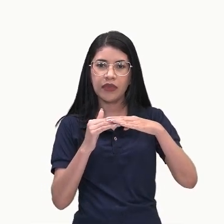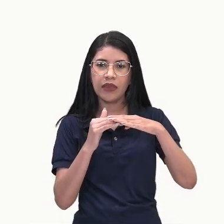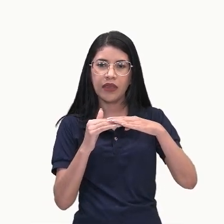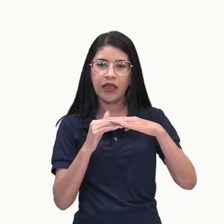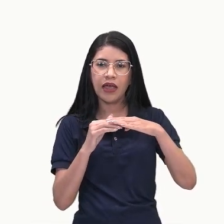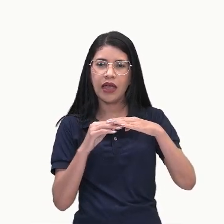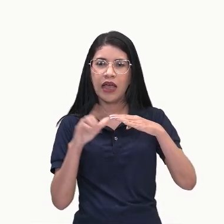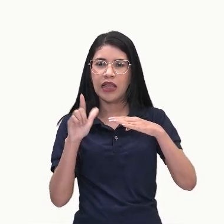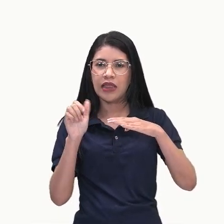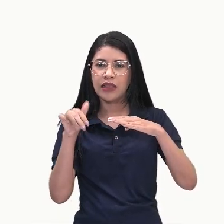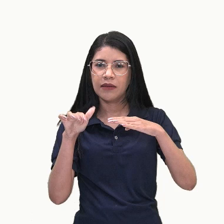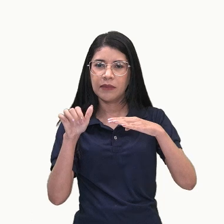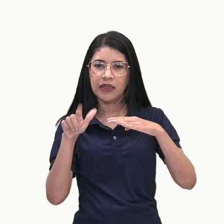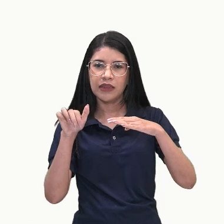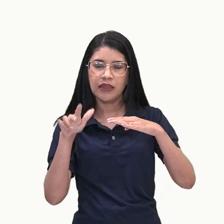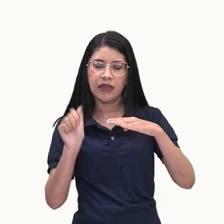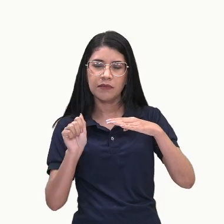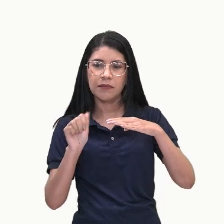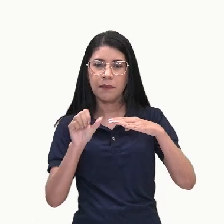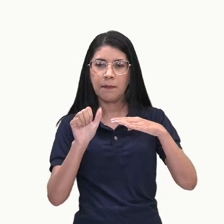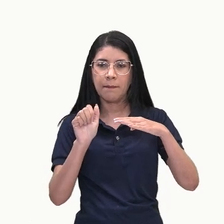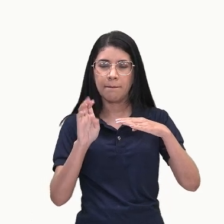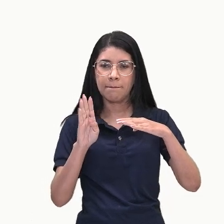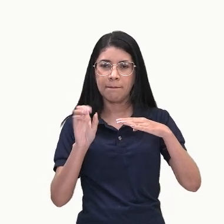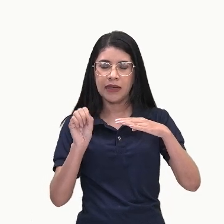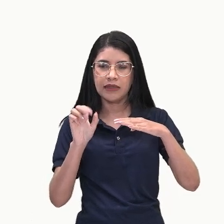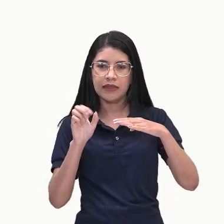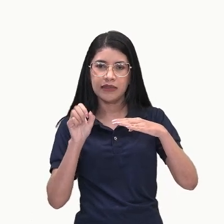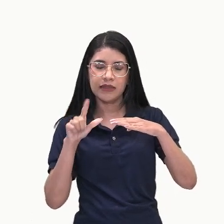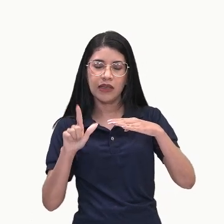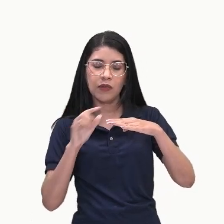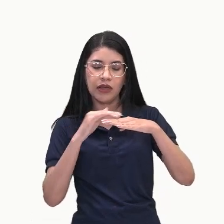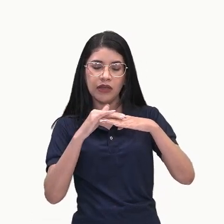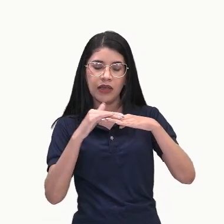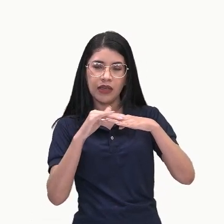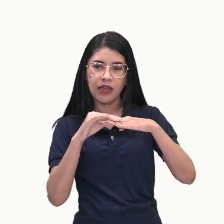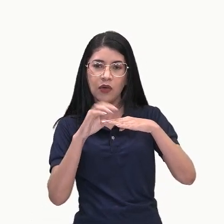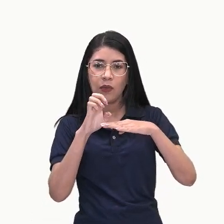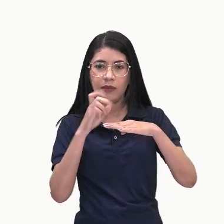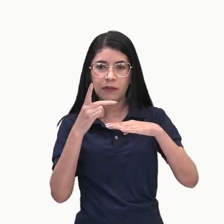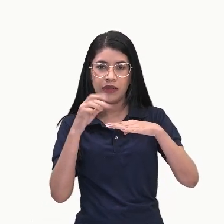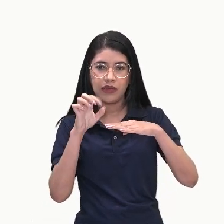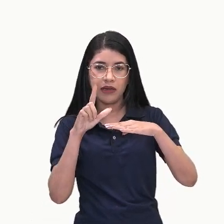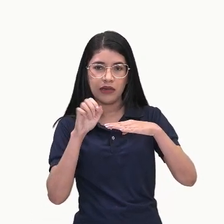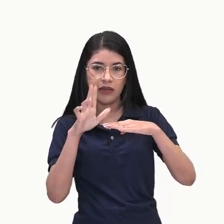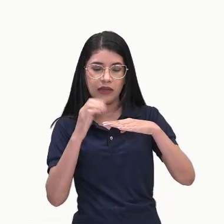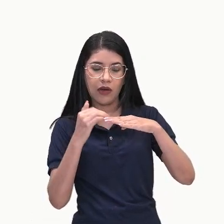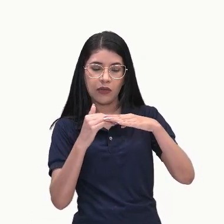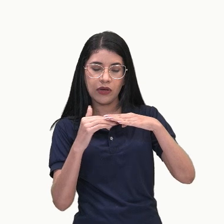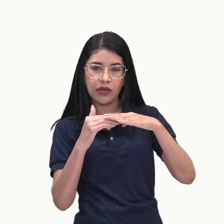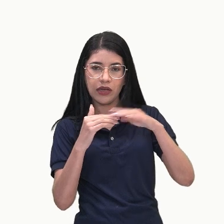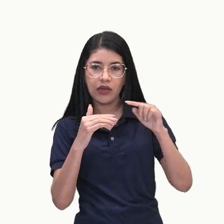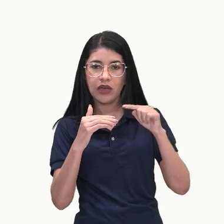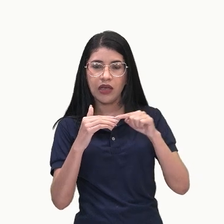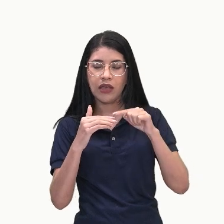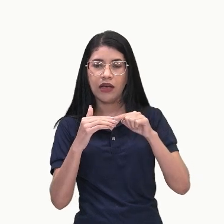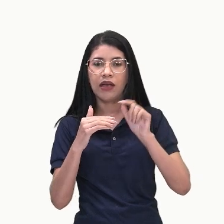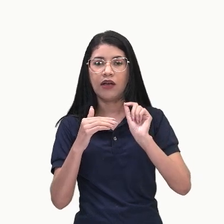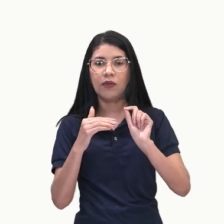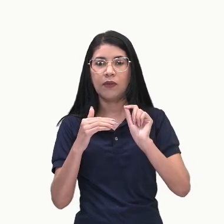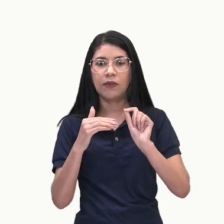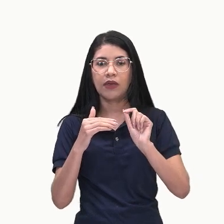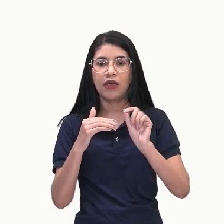lâmina basal é o que faz justamente a comunicação do tecido epitelial ao próximo tecido que vai vir logo em seguida,